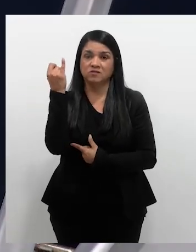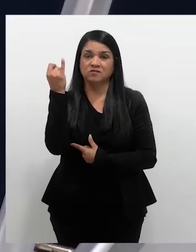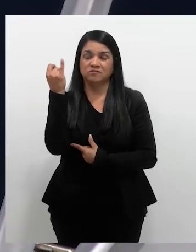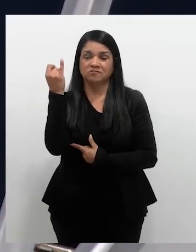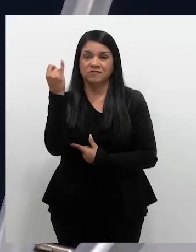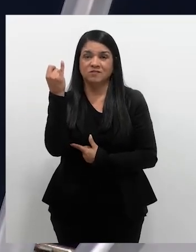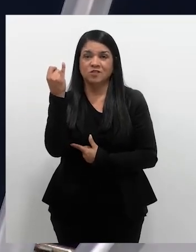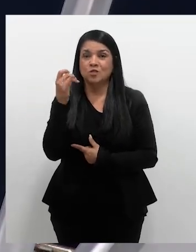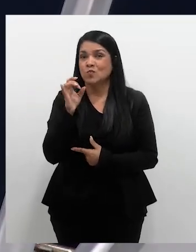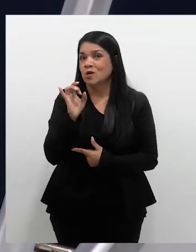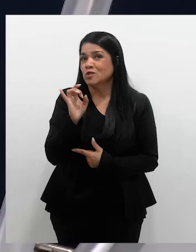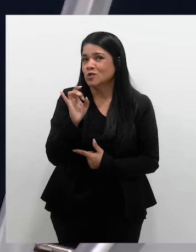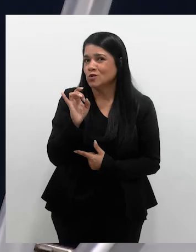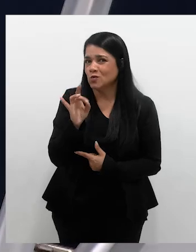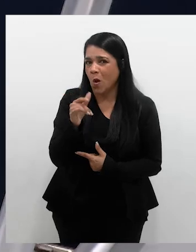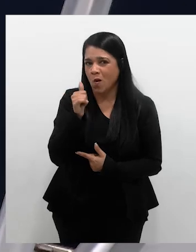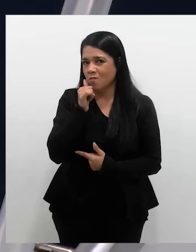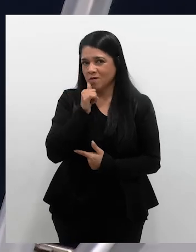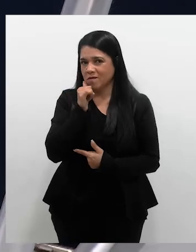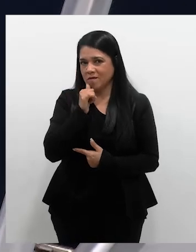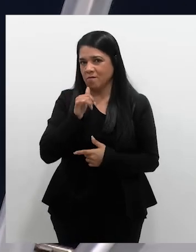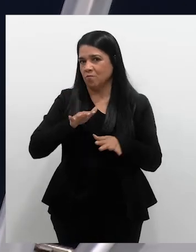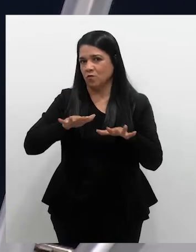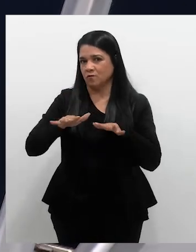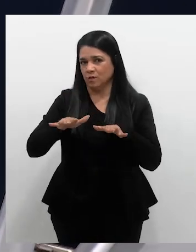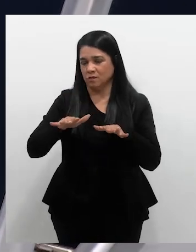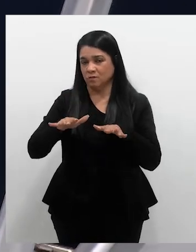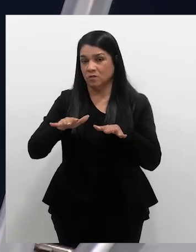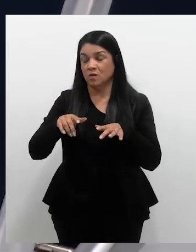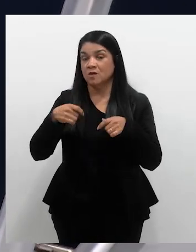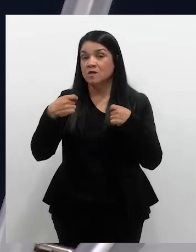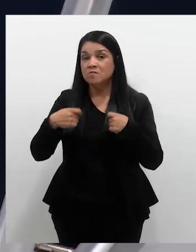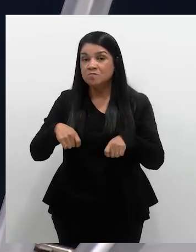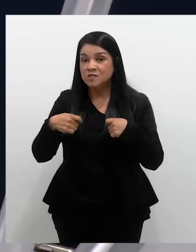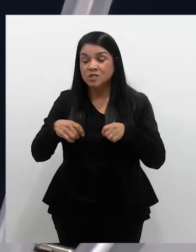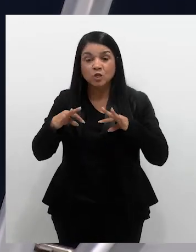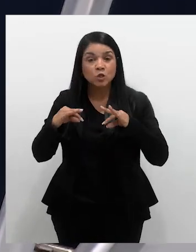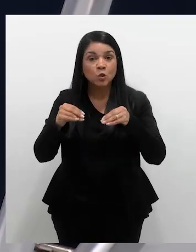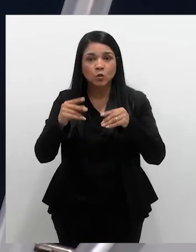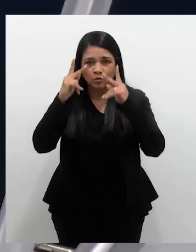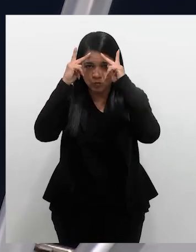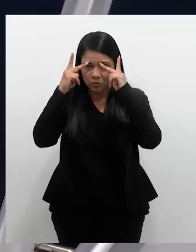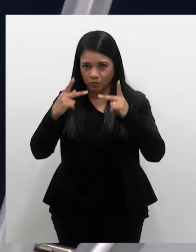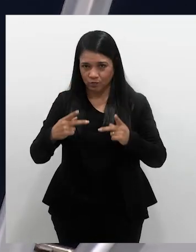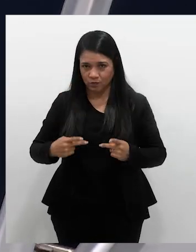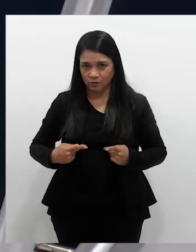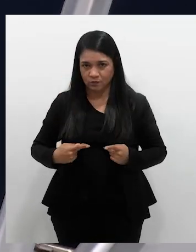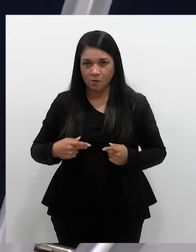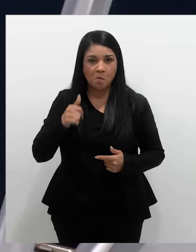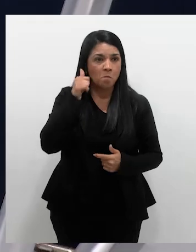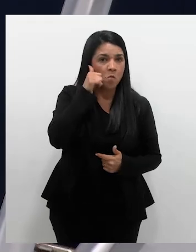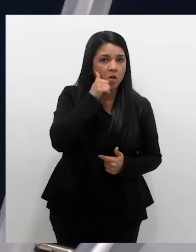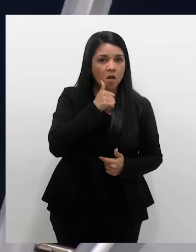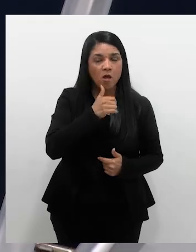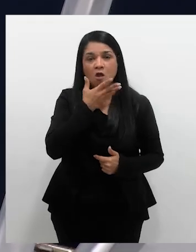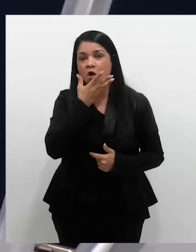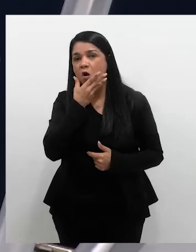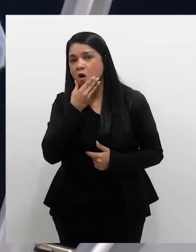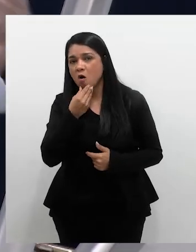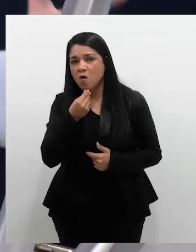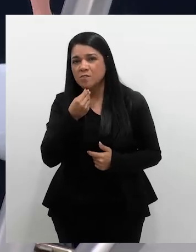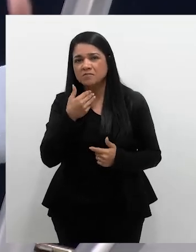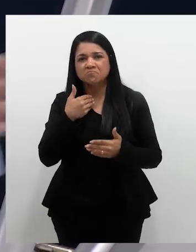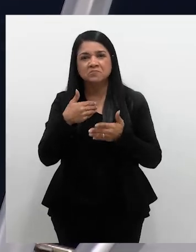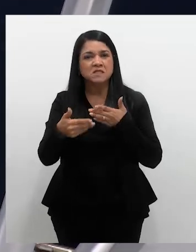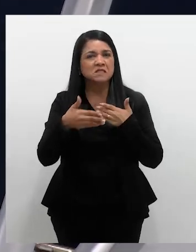eu acho que não é só das mulheres. Eu acho que a gente precisa fazer isso com os seres humanos, seja mulher,